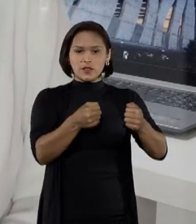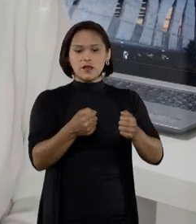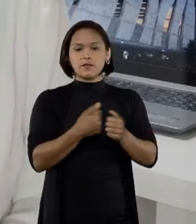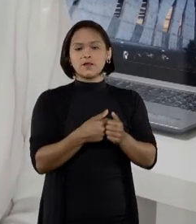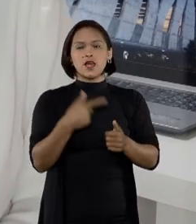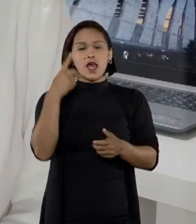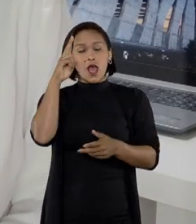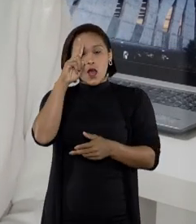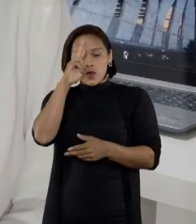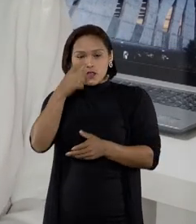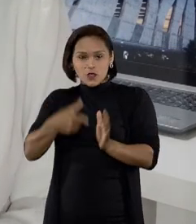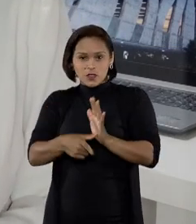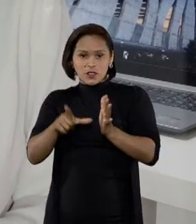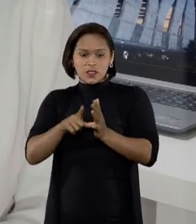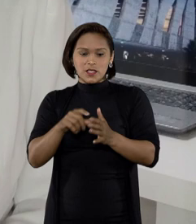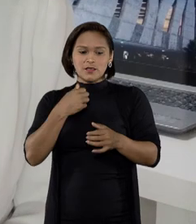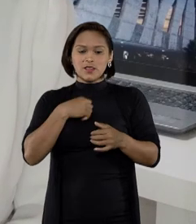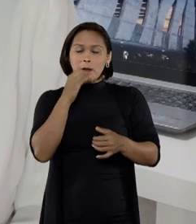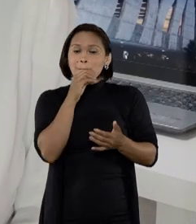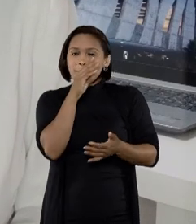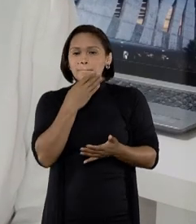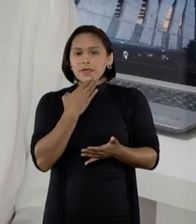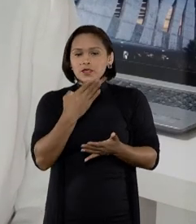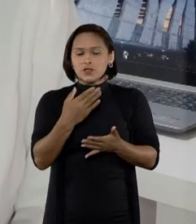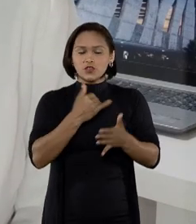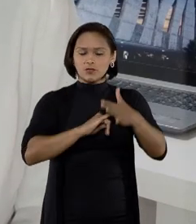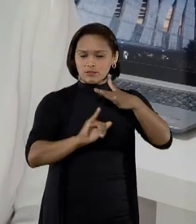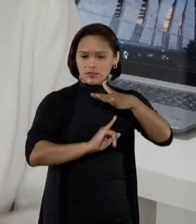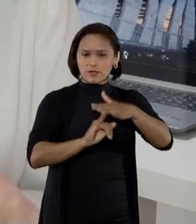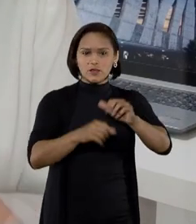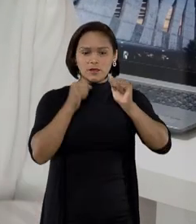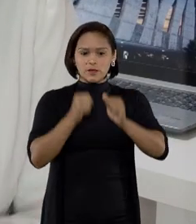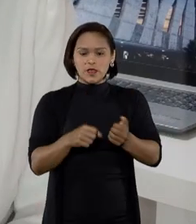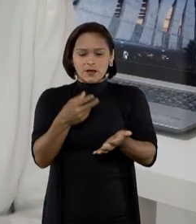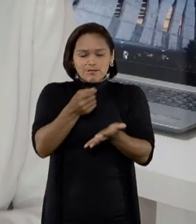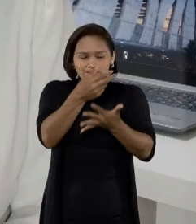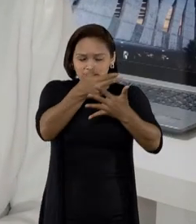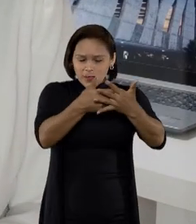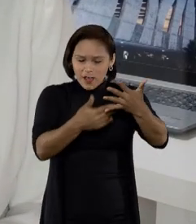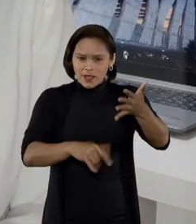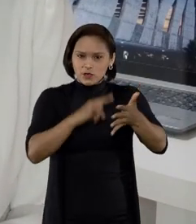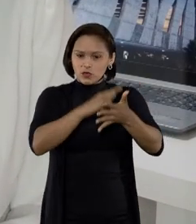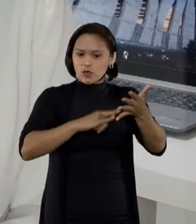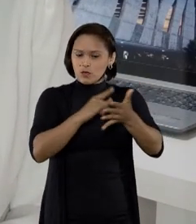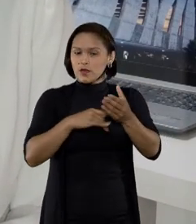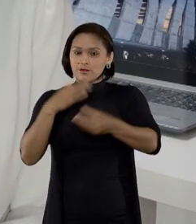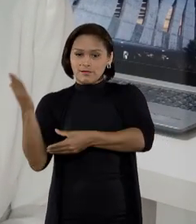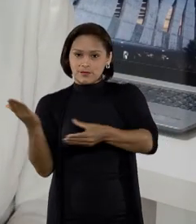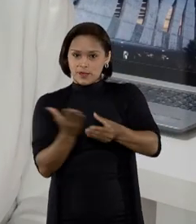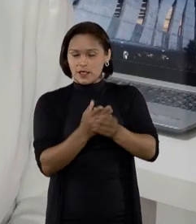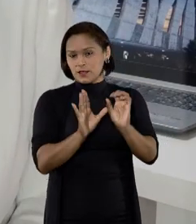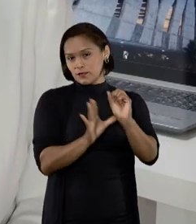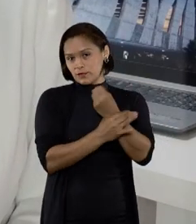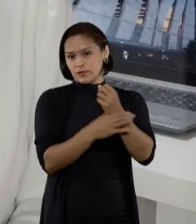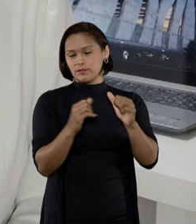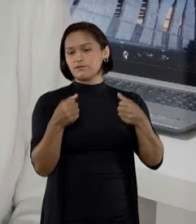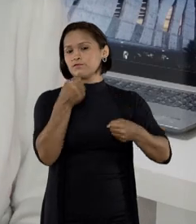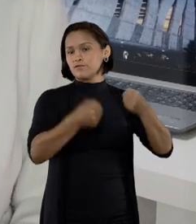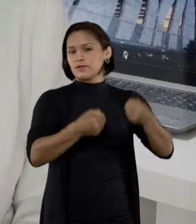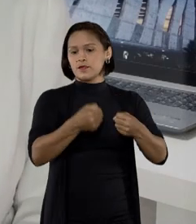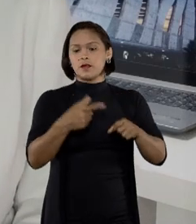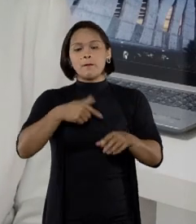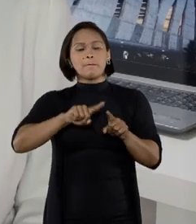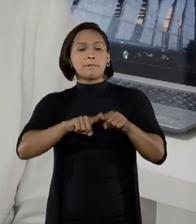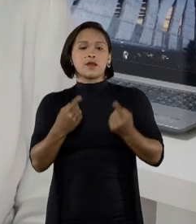de uma mulher exigiu que a instituição fizesse a prestação de contas da venda do veículo na própria ação de busca e apreensão. Mas no STJ,